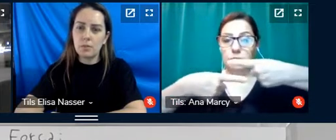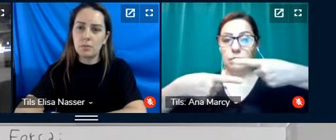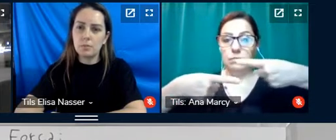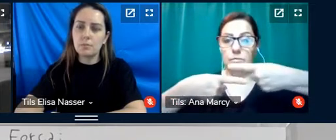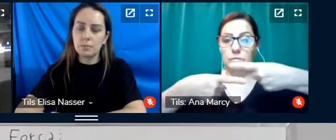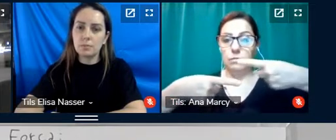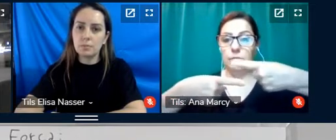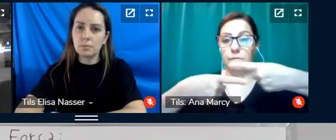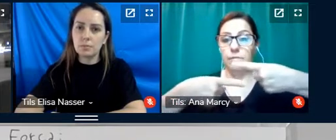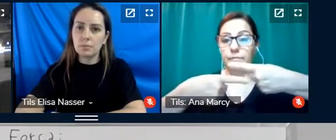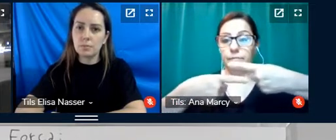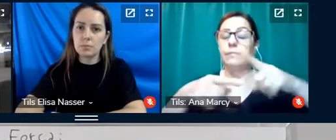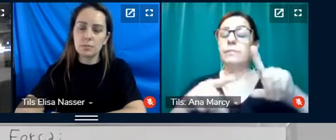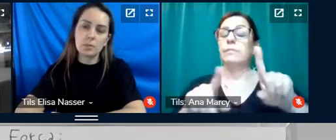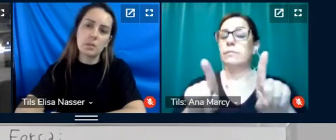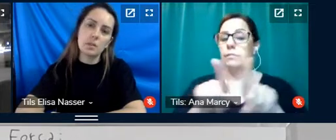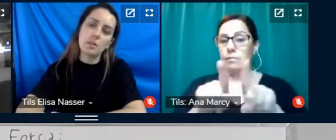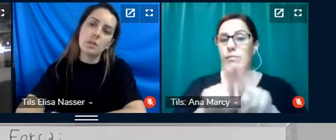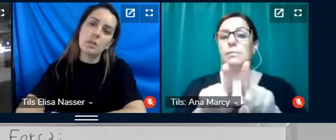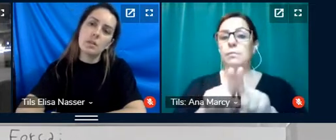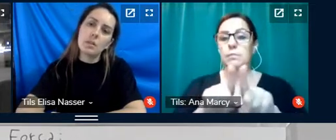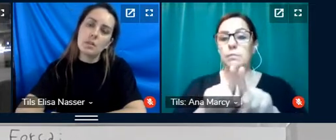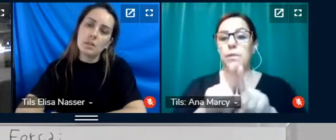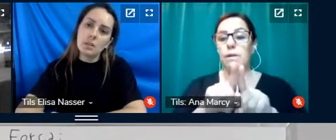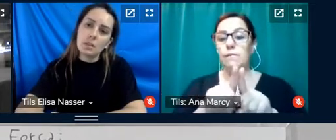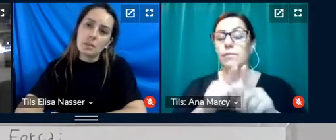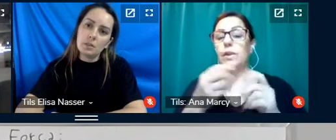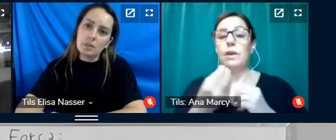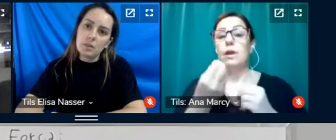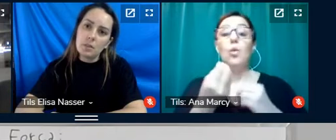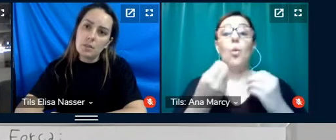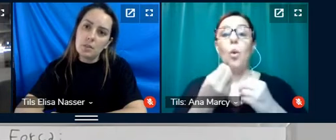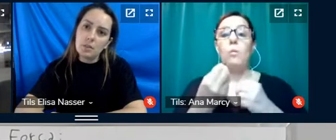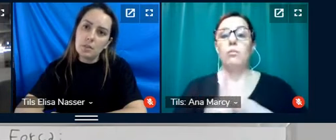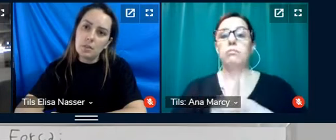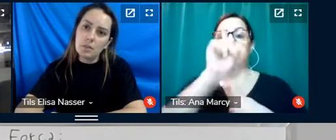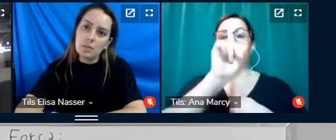mas ela também tem um sentido, concorda?